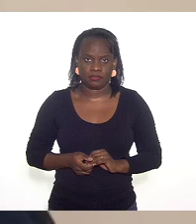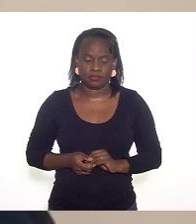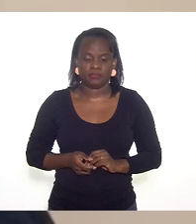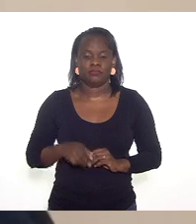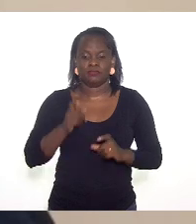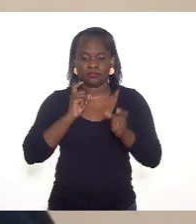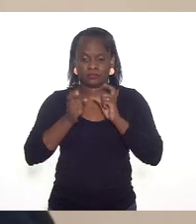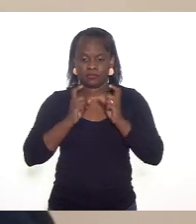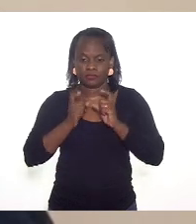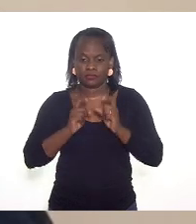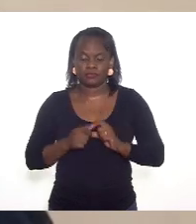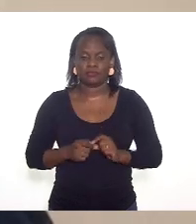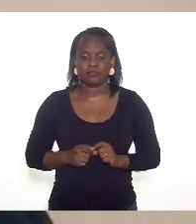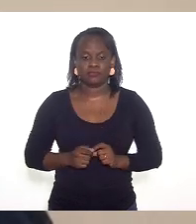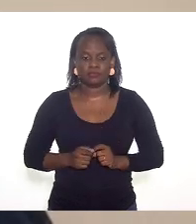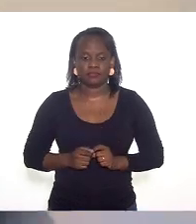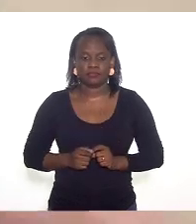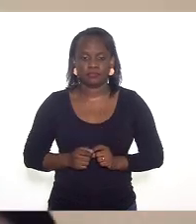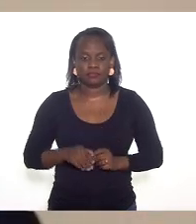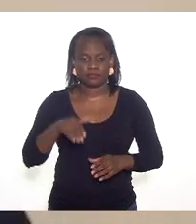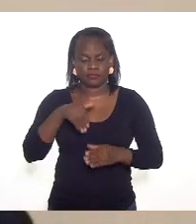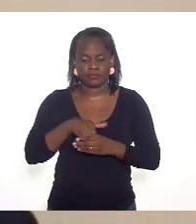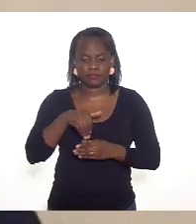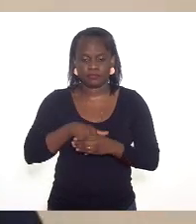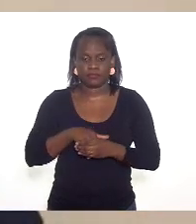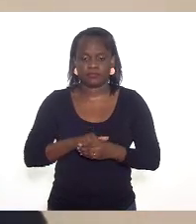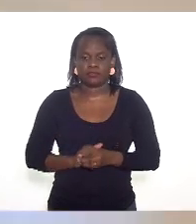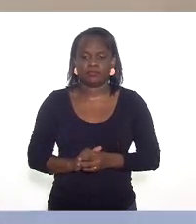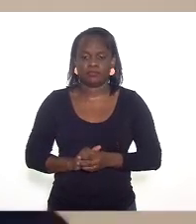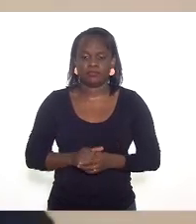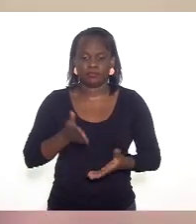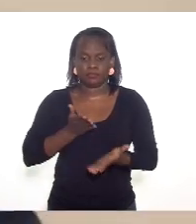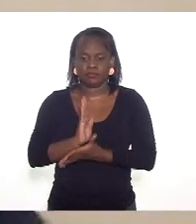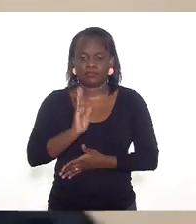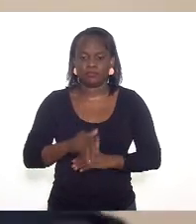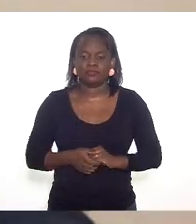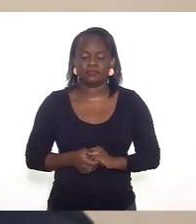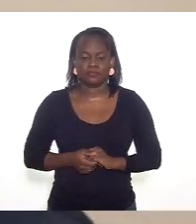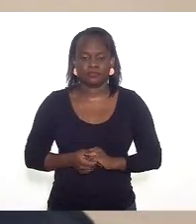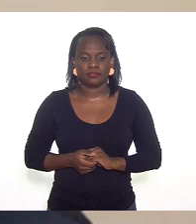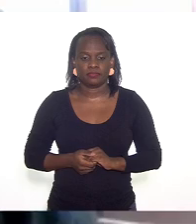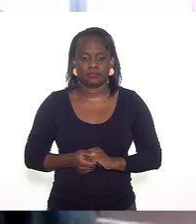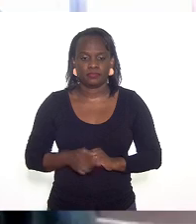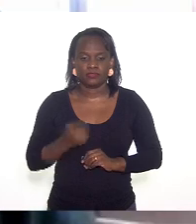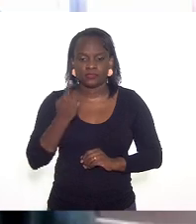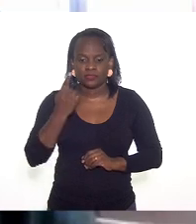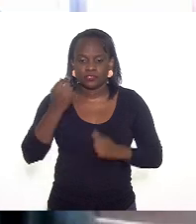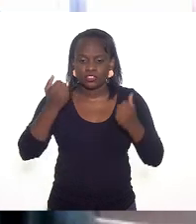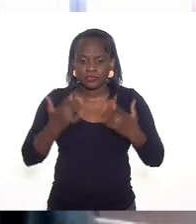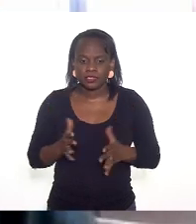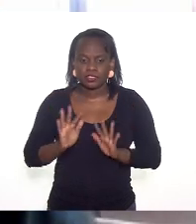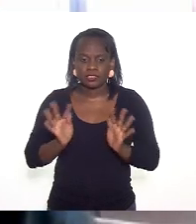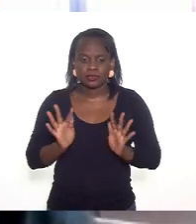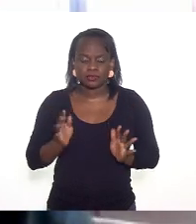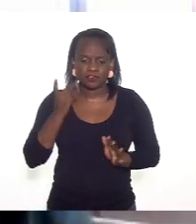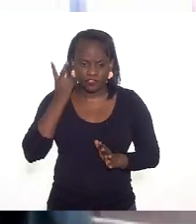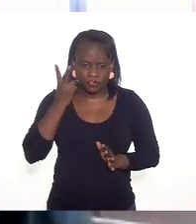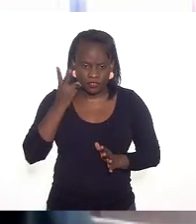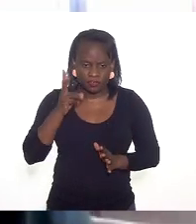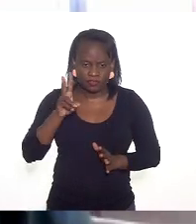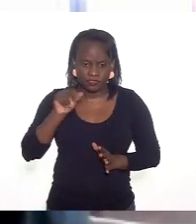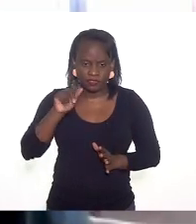Em discussão, em votação, aprovado. Só uma observação, o Valdeque está aí